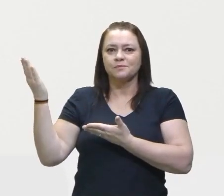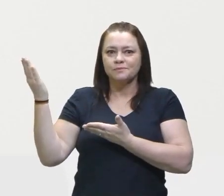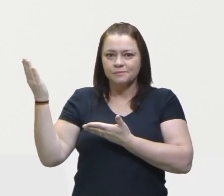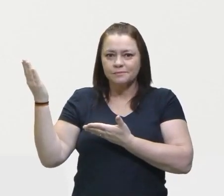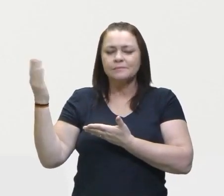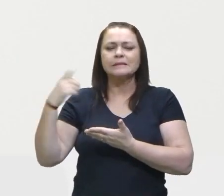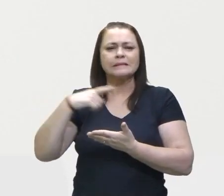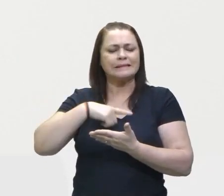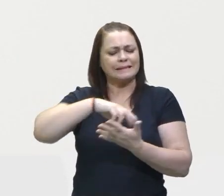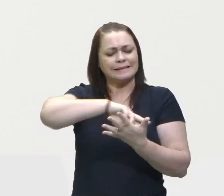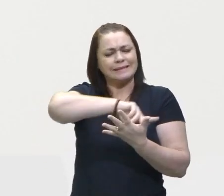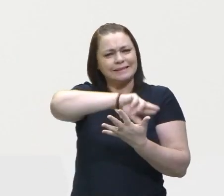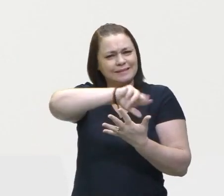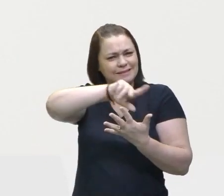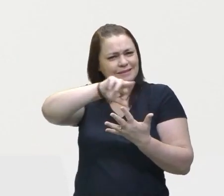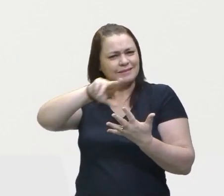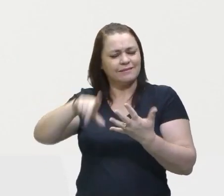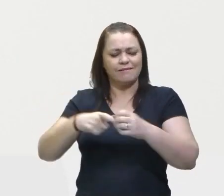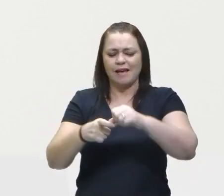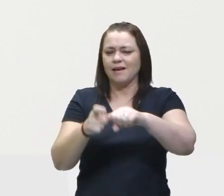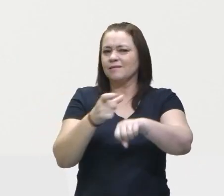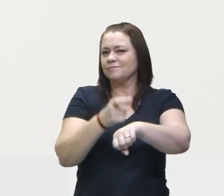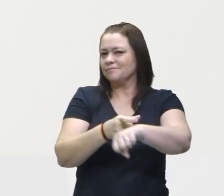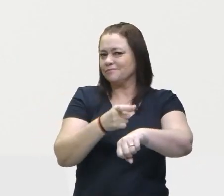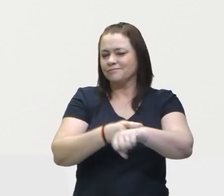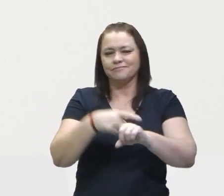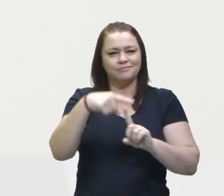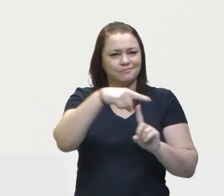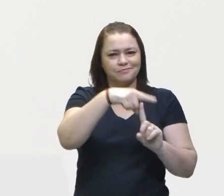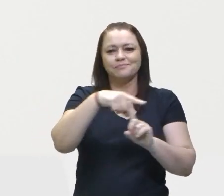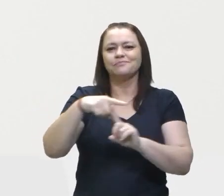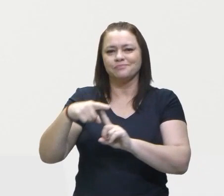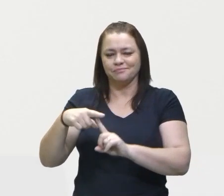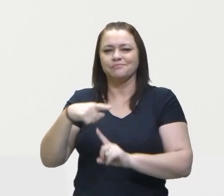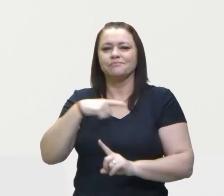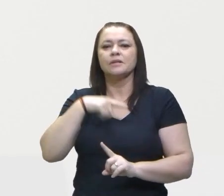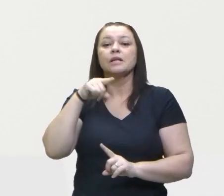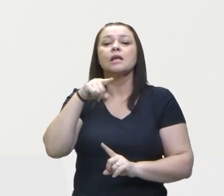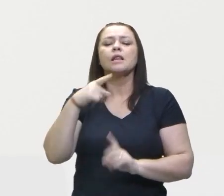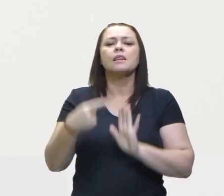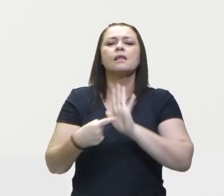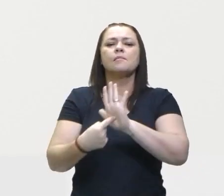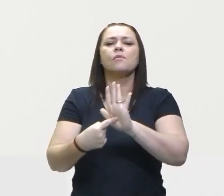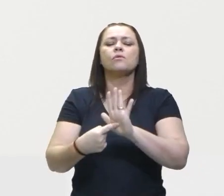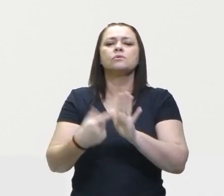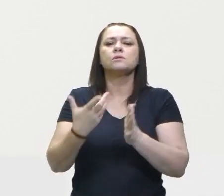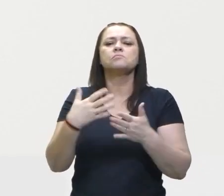Tem vários tipos de relógio. Então, o relógio está marcando quantas horas aí?